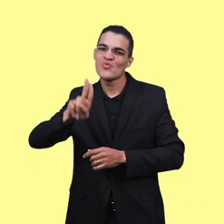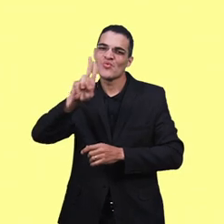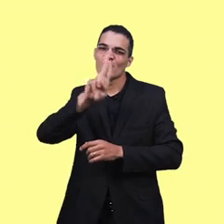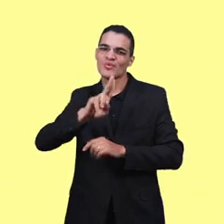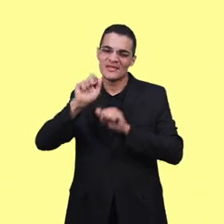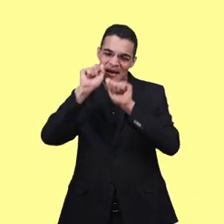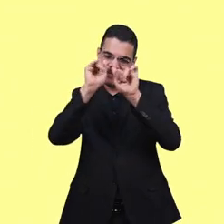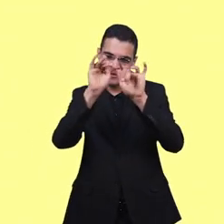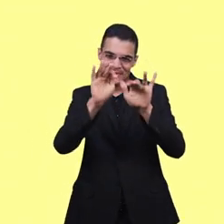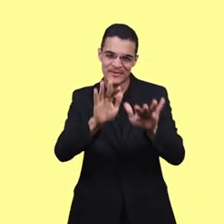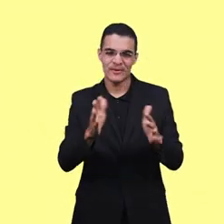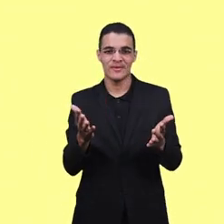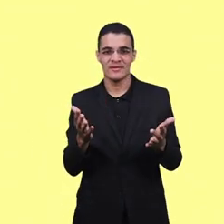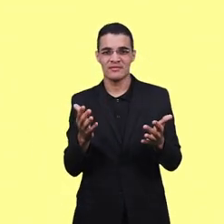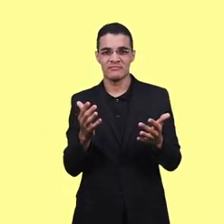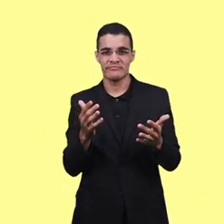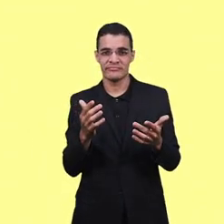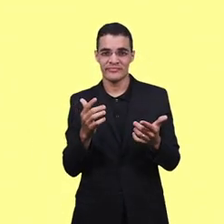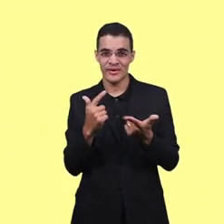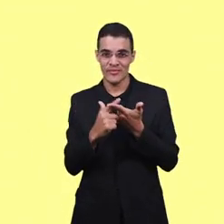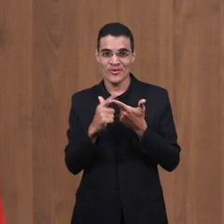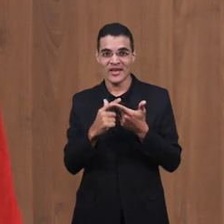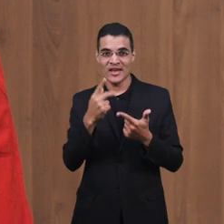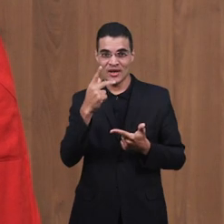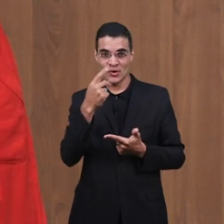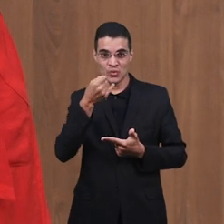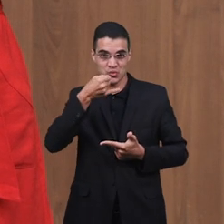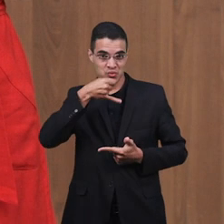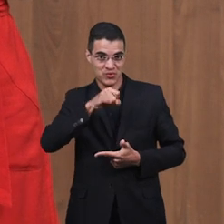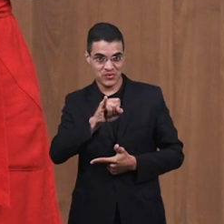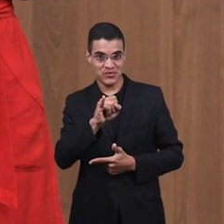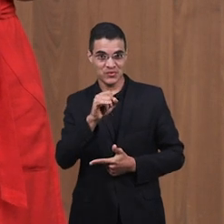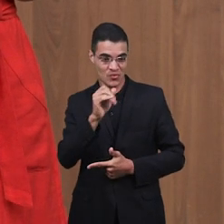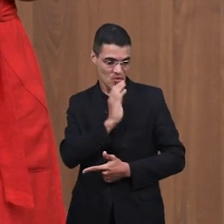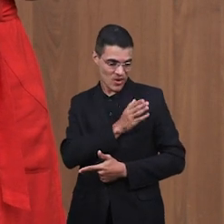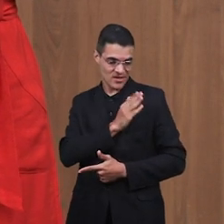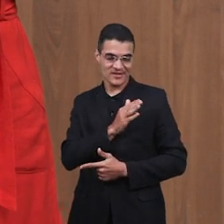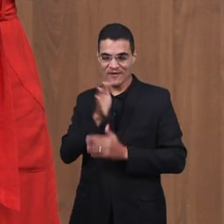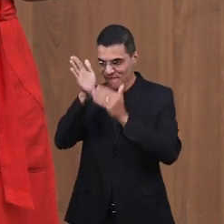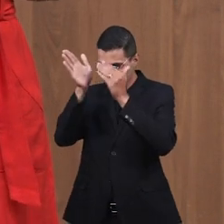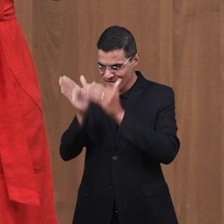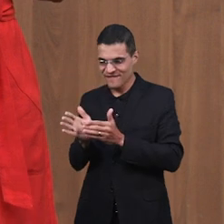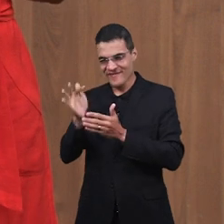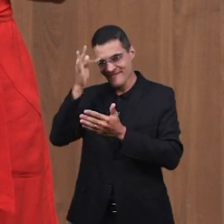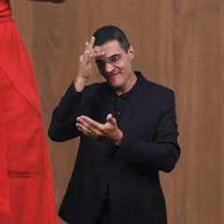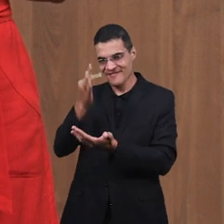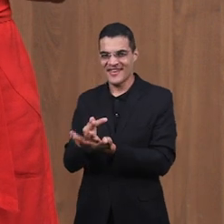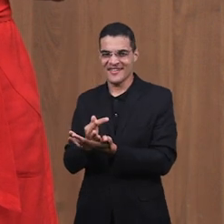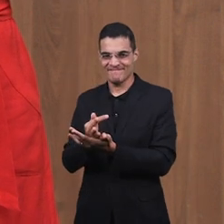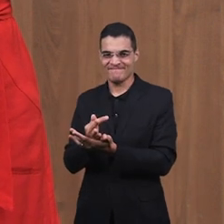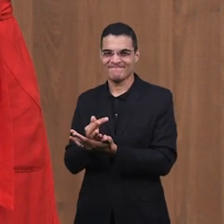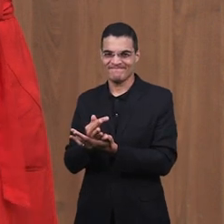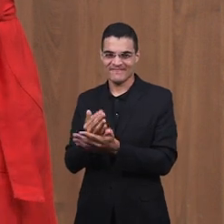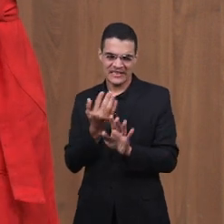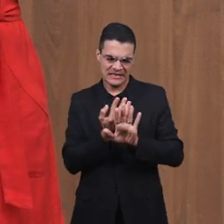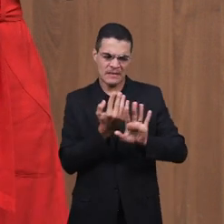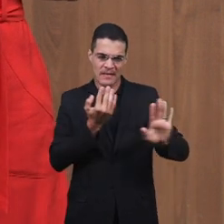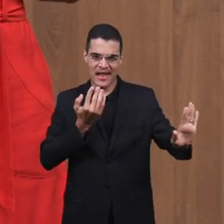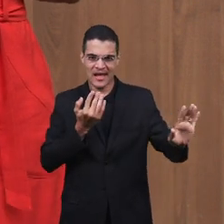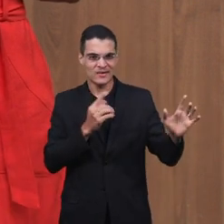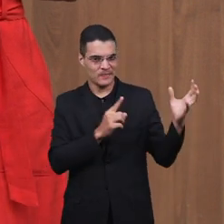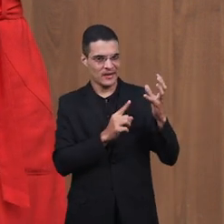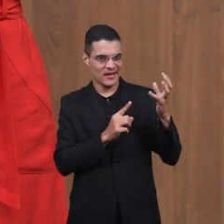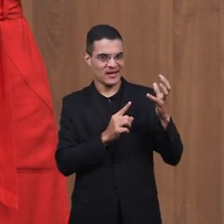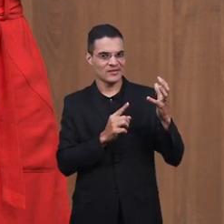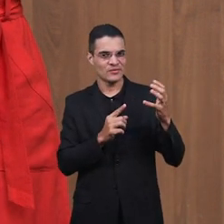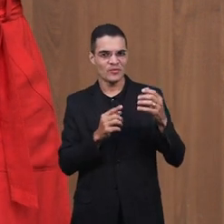em qualquer lugar, porque seu coração está cheio de fé e de santidade. Clame ao